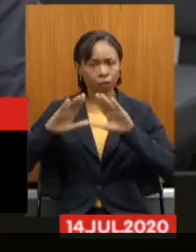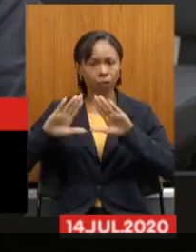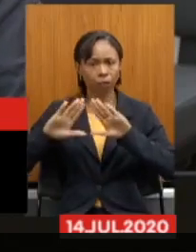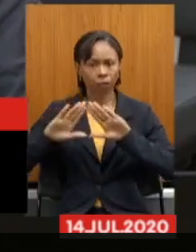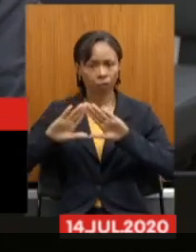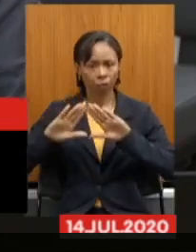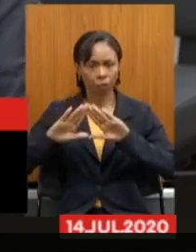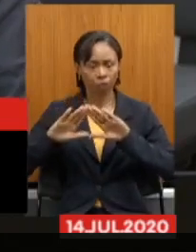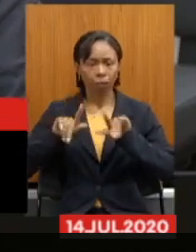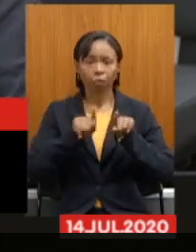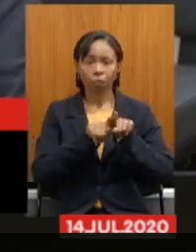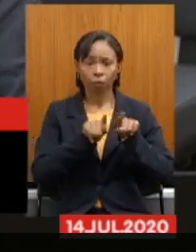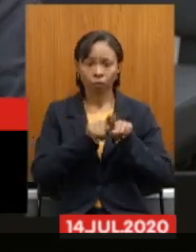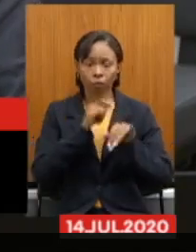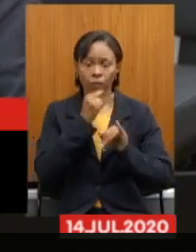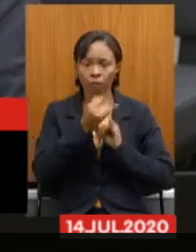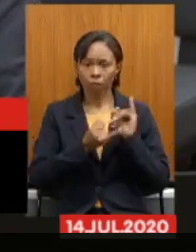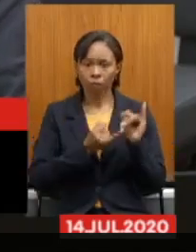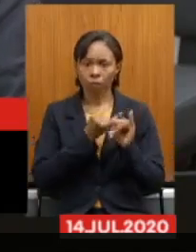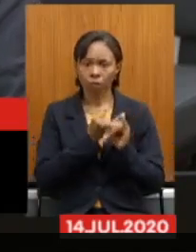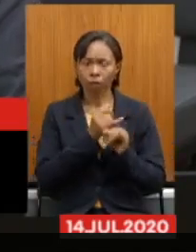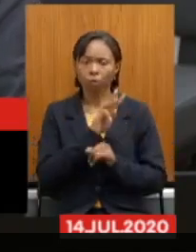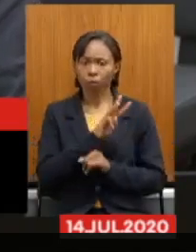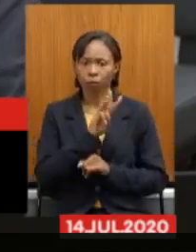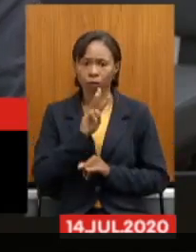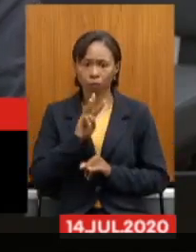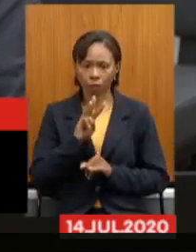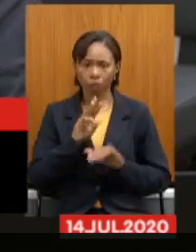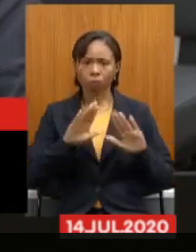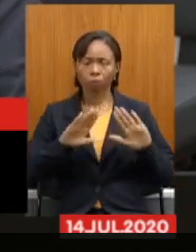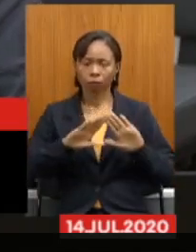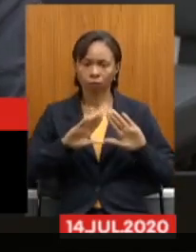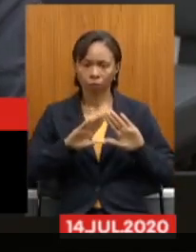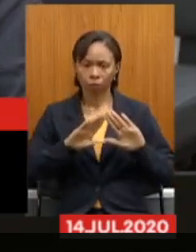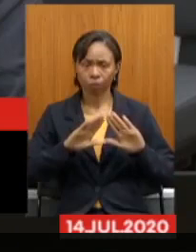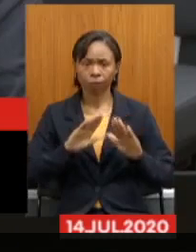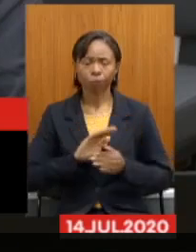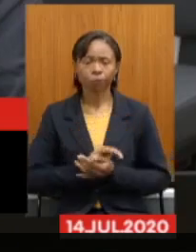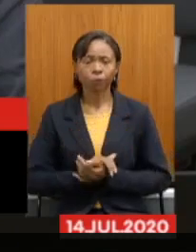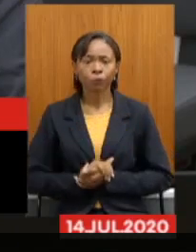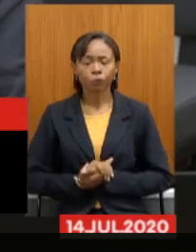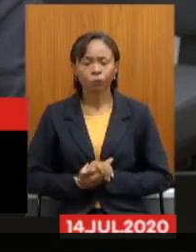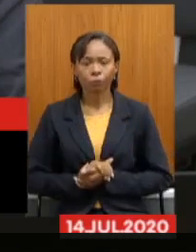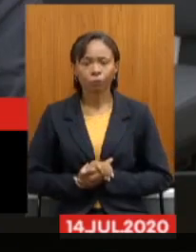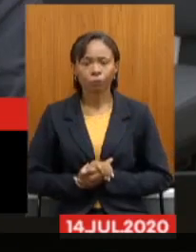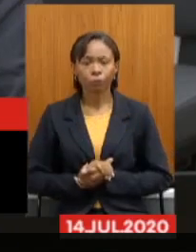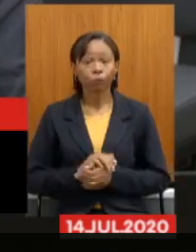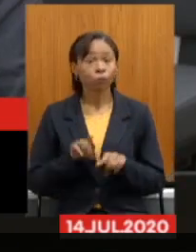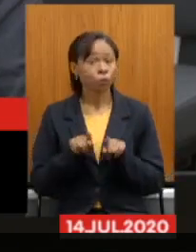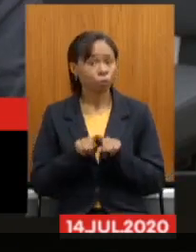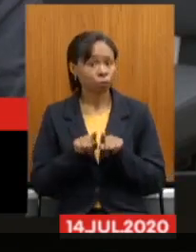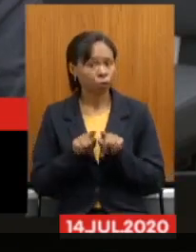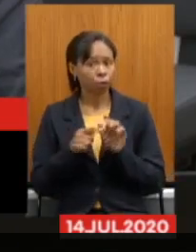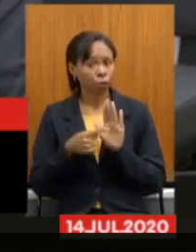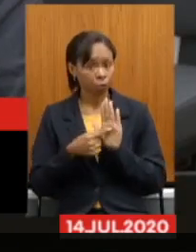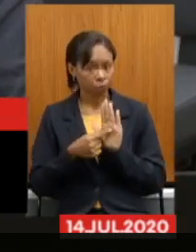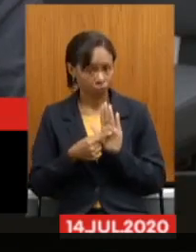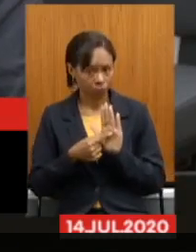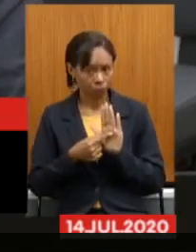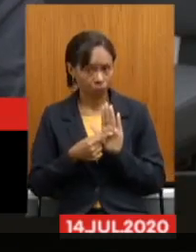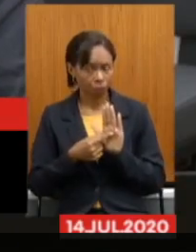e pelo portal da Assembleia de Minas. Registrando ainda a presença remota,